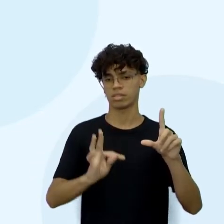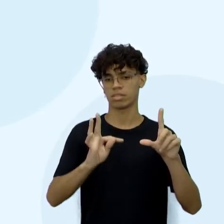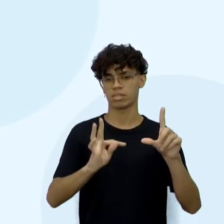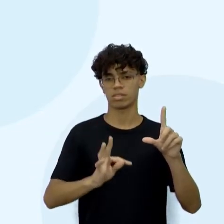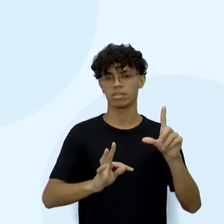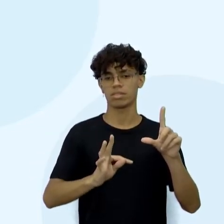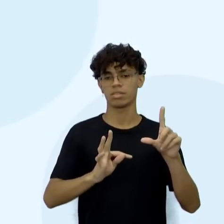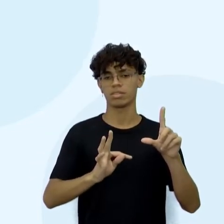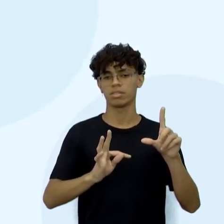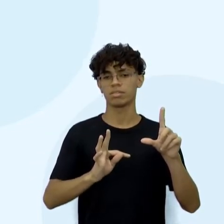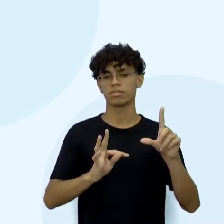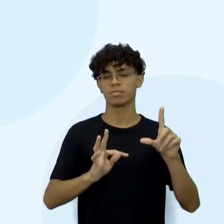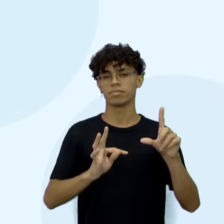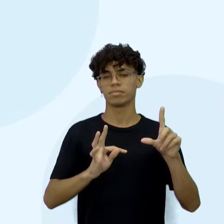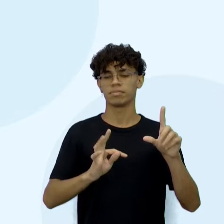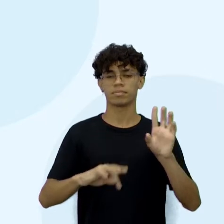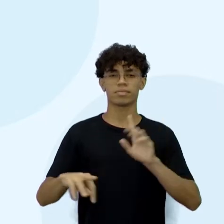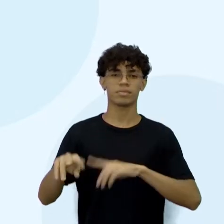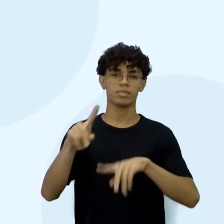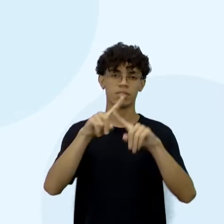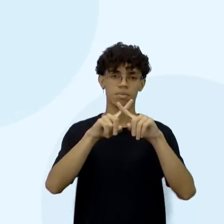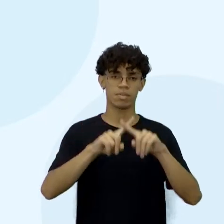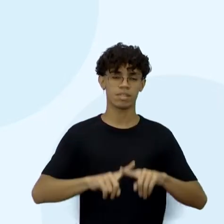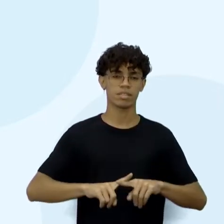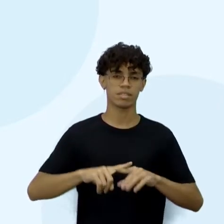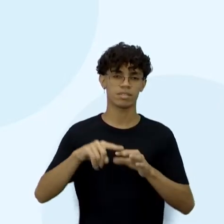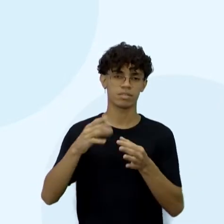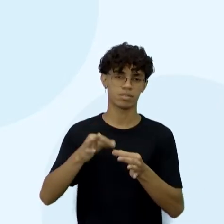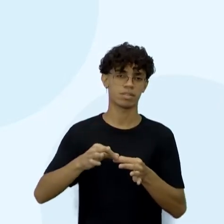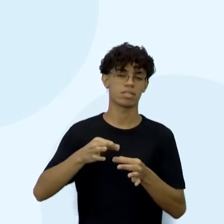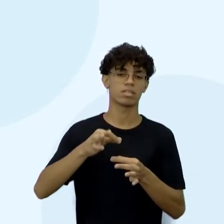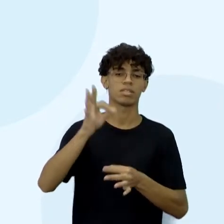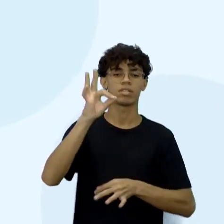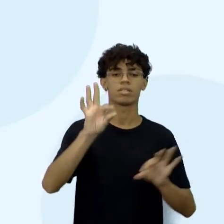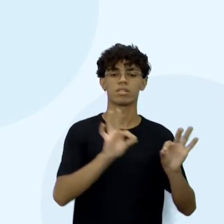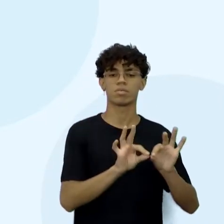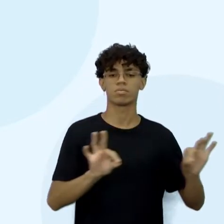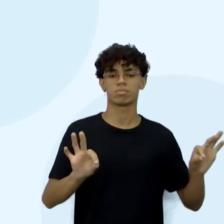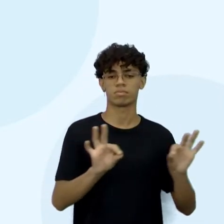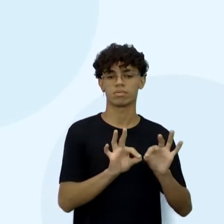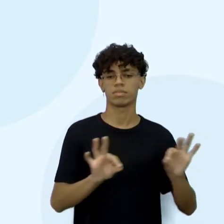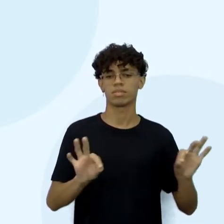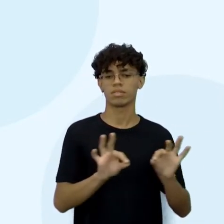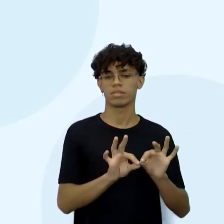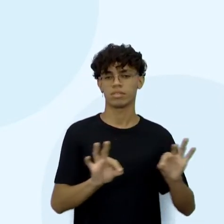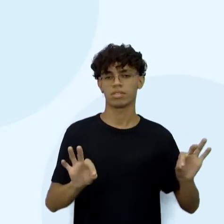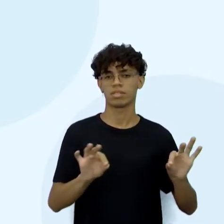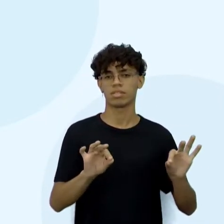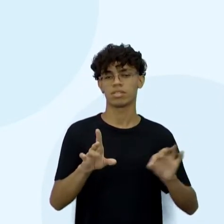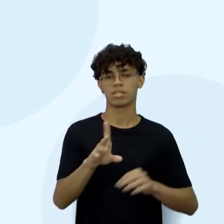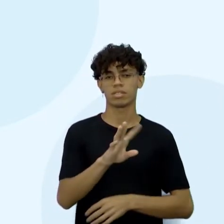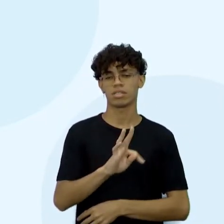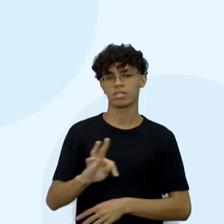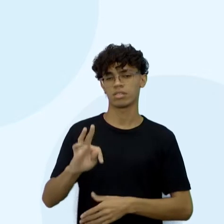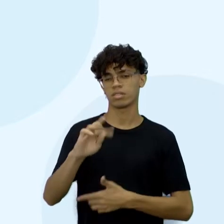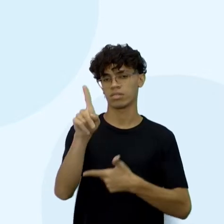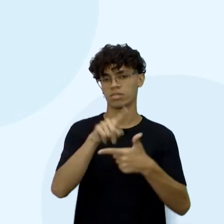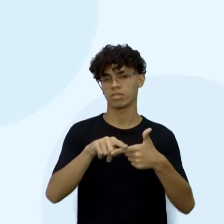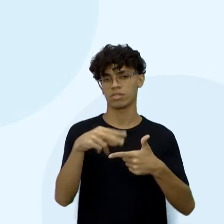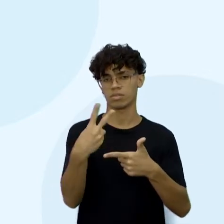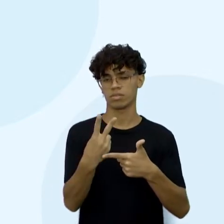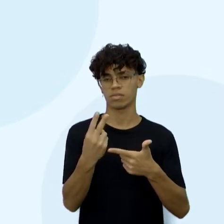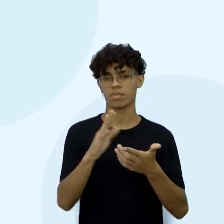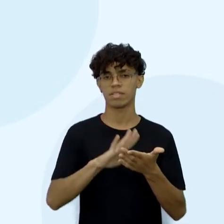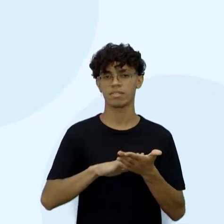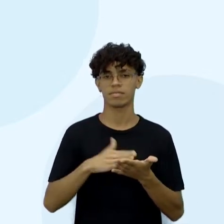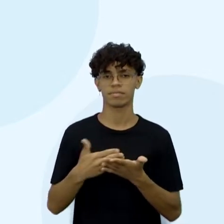desta figura, vezes a altura, né? Que neste caso a altura vai ser T, dividido por 2. A